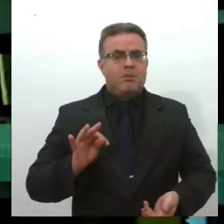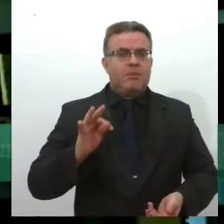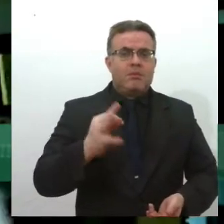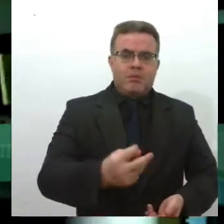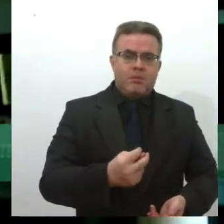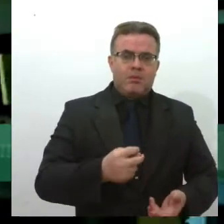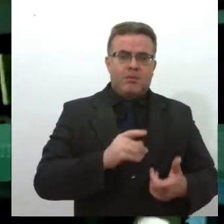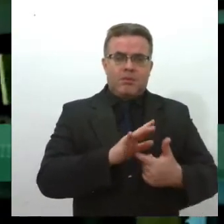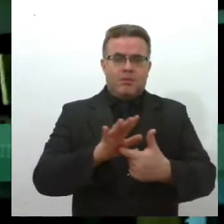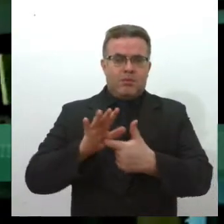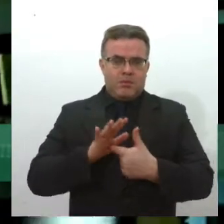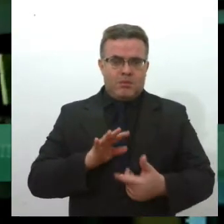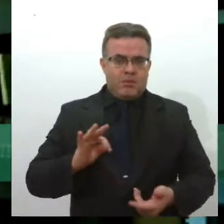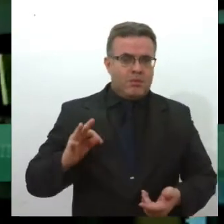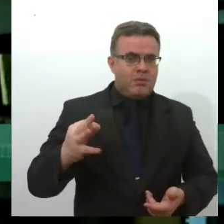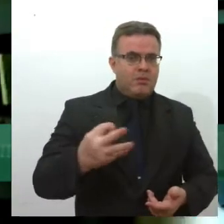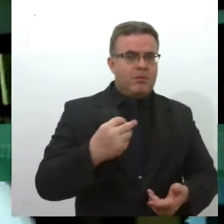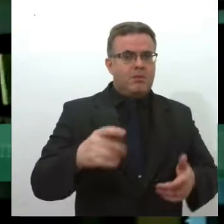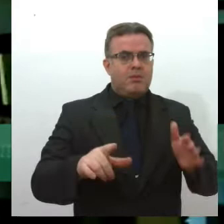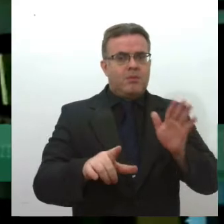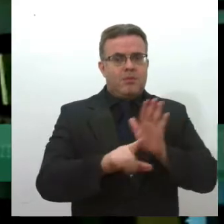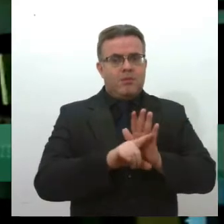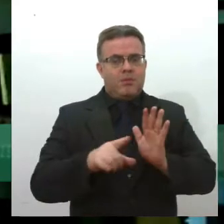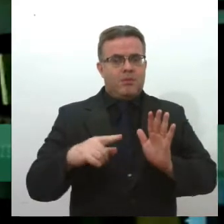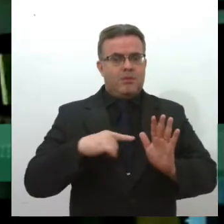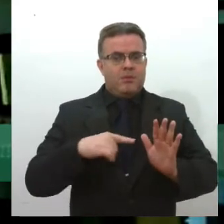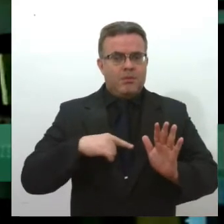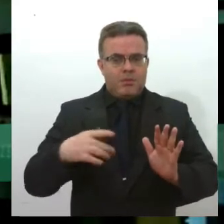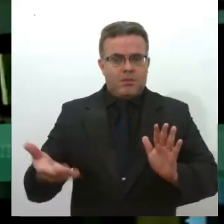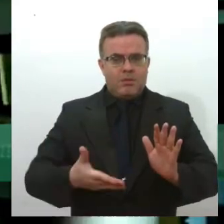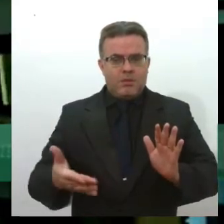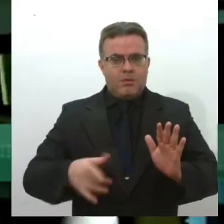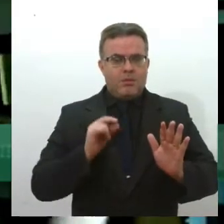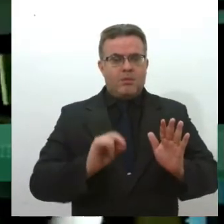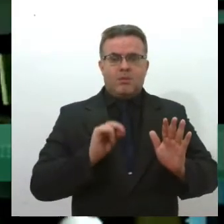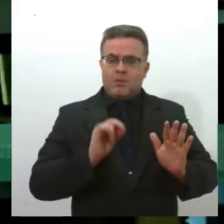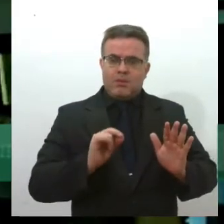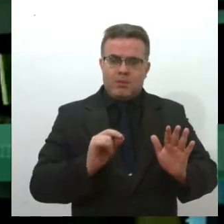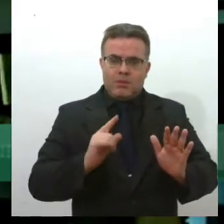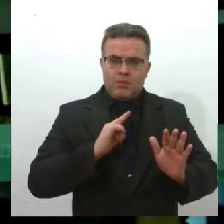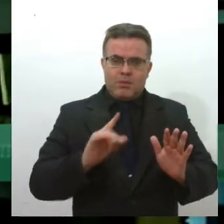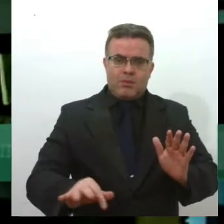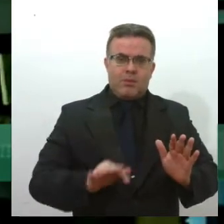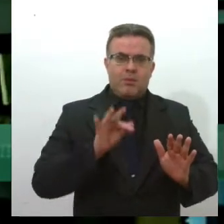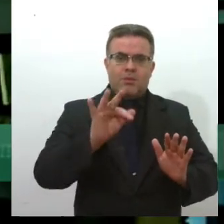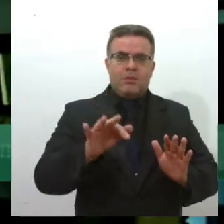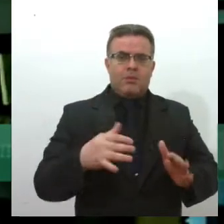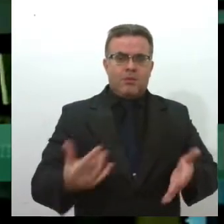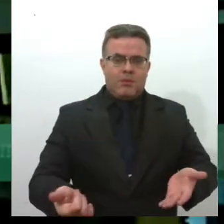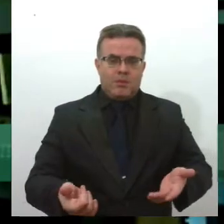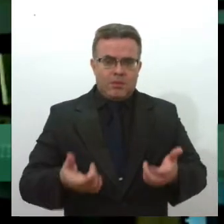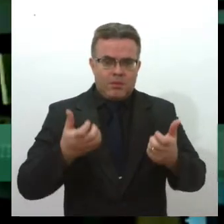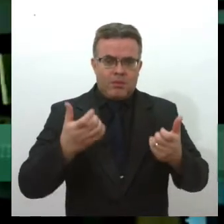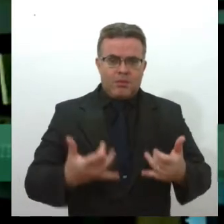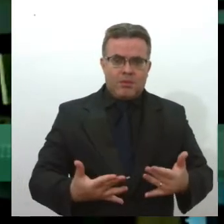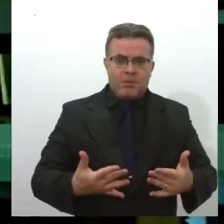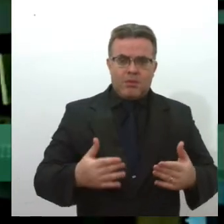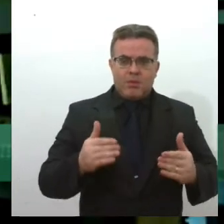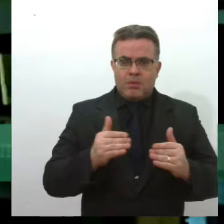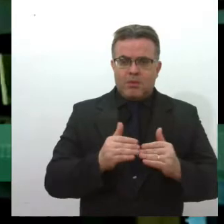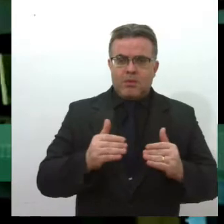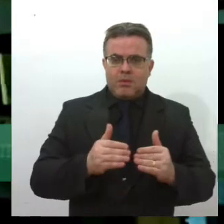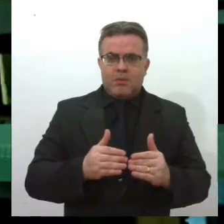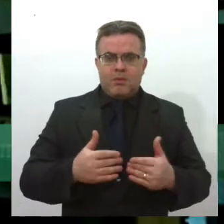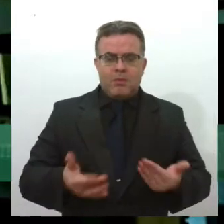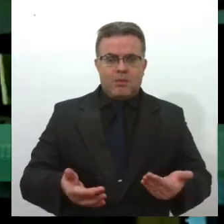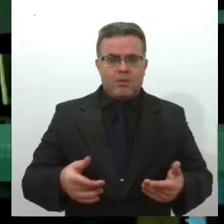é esse que eu vou falar, toda e qualquer lei que existir, hoje, ou que venha existir no futuro, que trate de